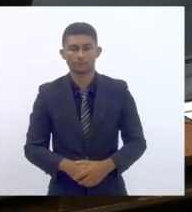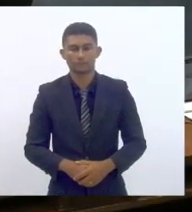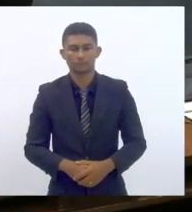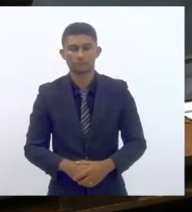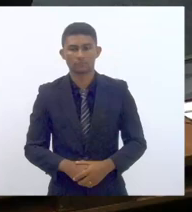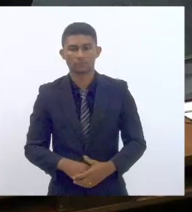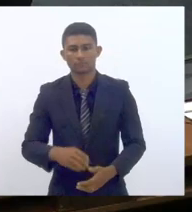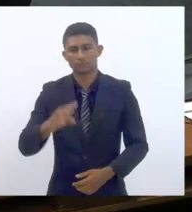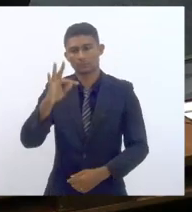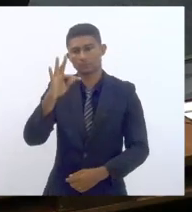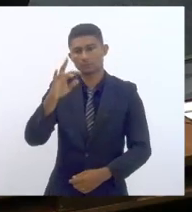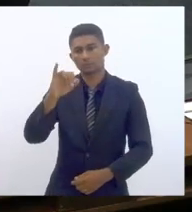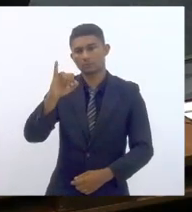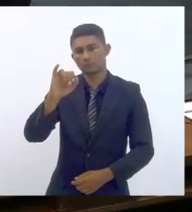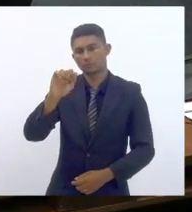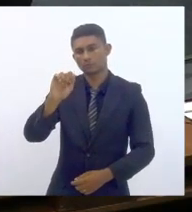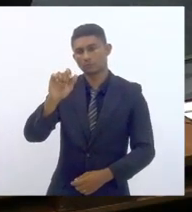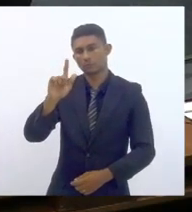Deputado Tiago Pampolha.